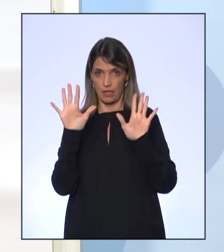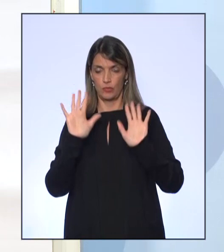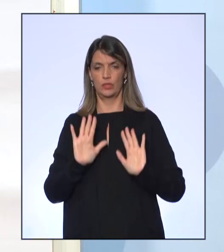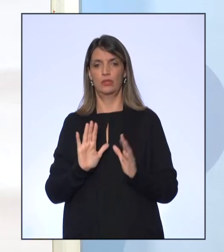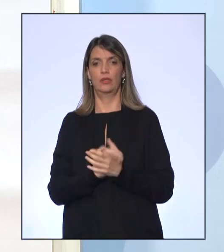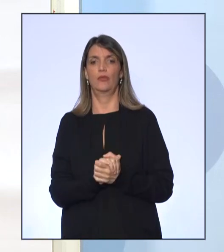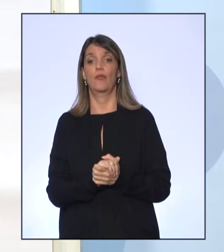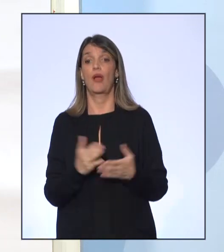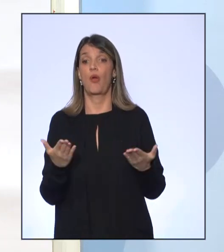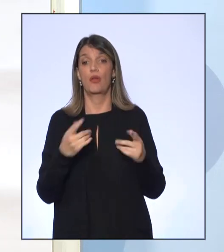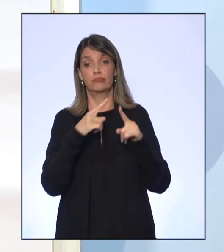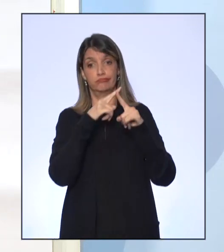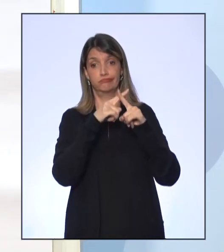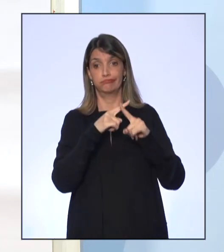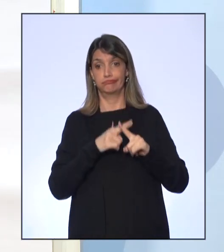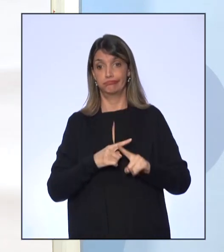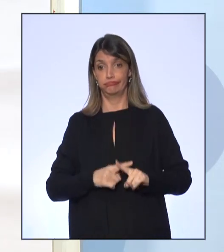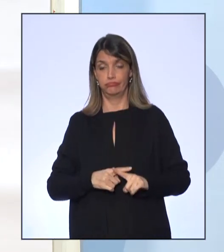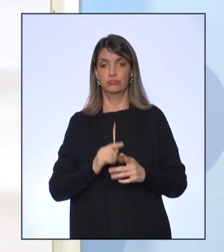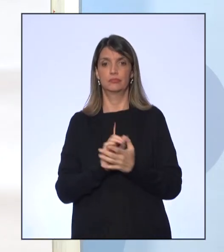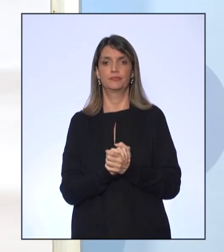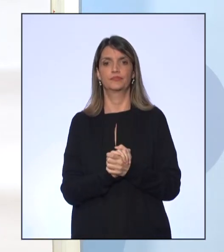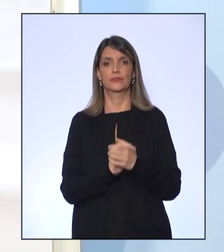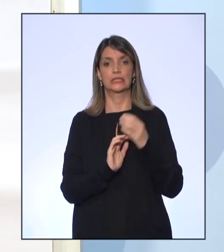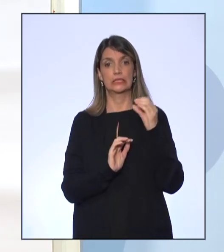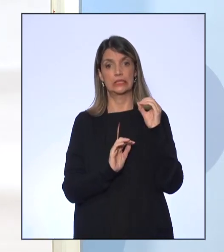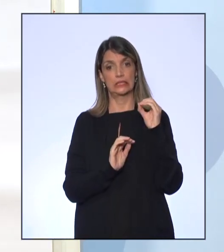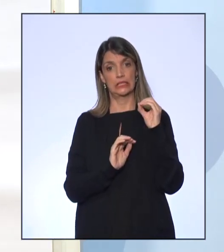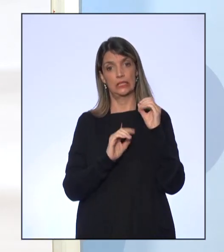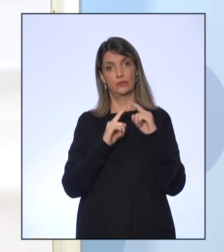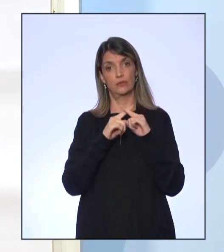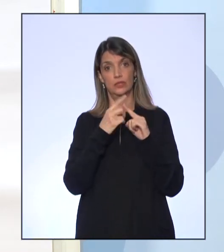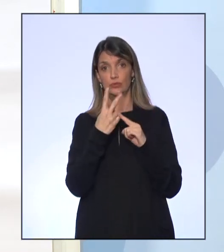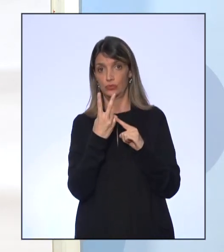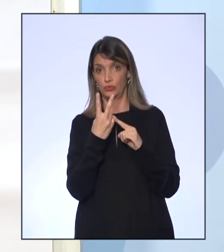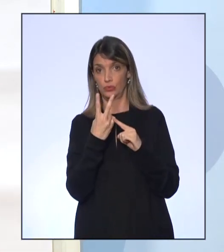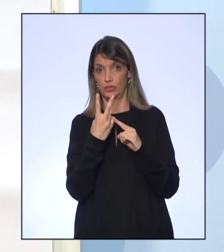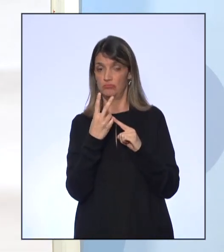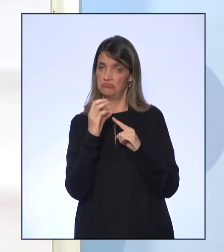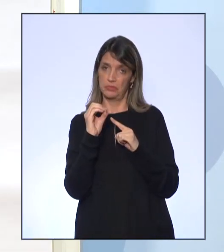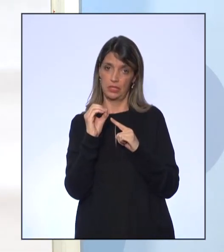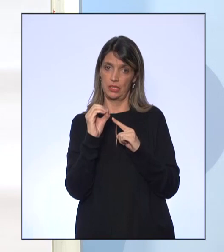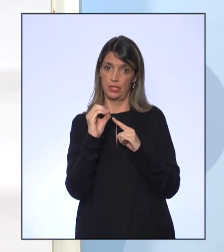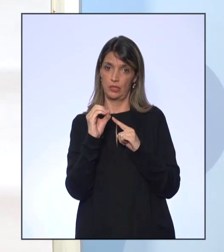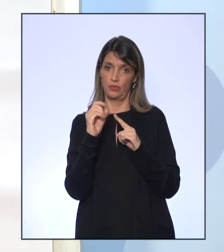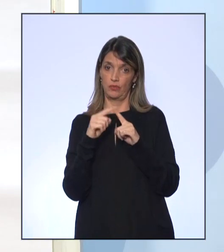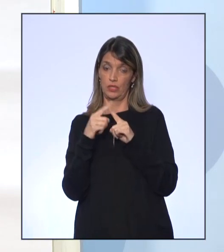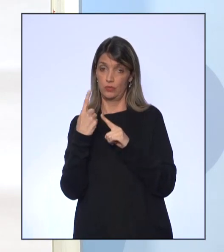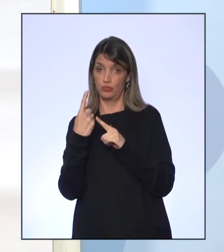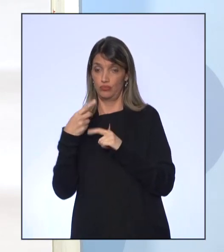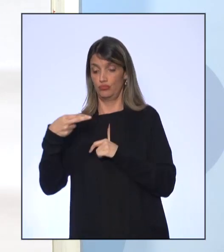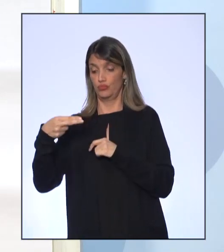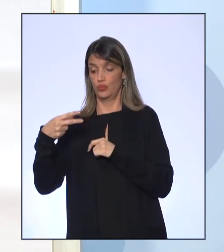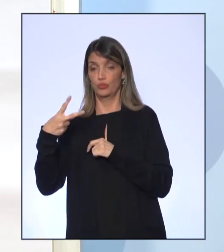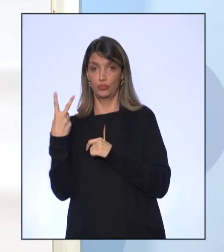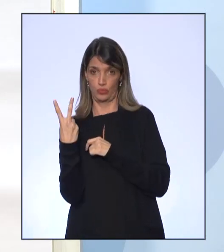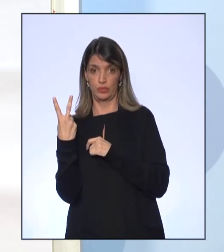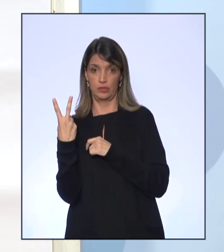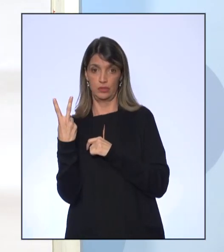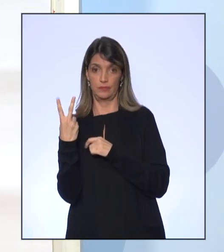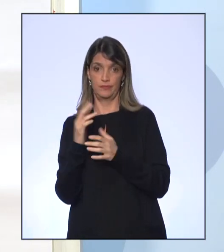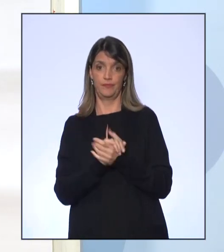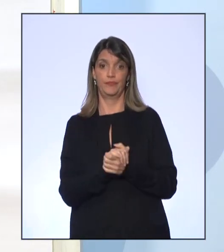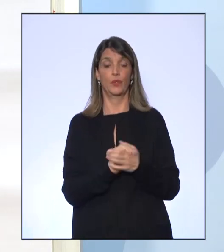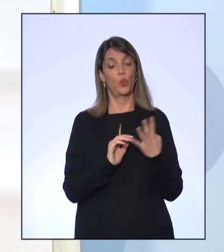na multiplicação. Então, eu tenho 0 vezes 2 dá 0. Vezes 1 dá 2.